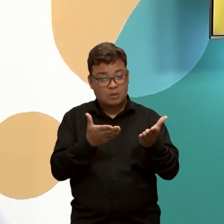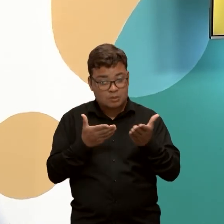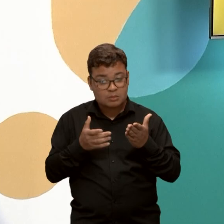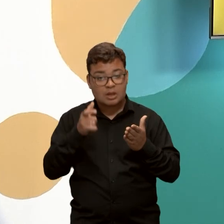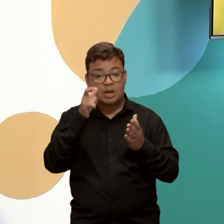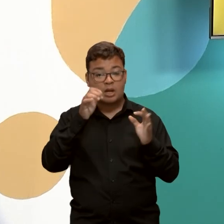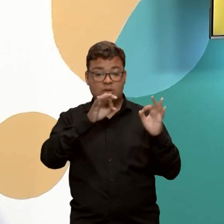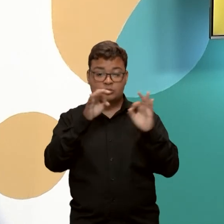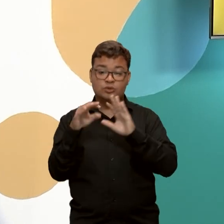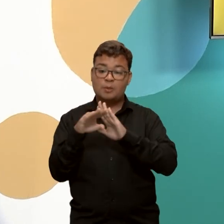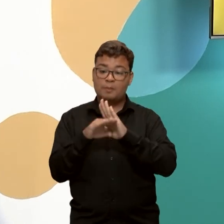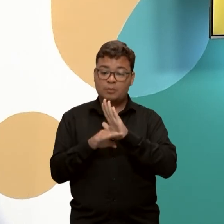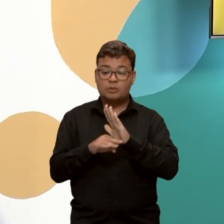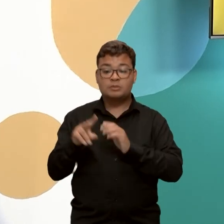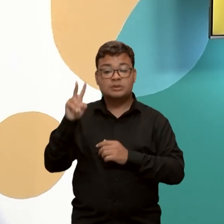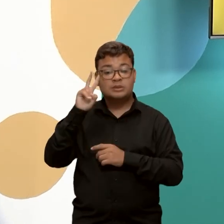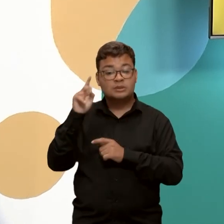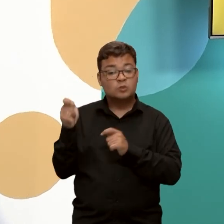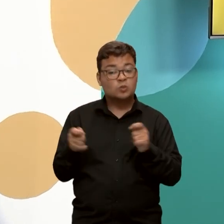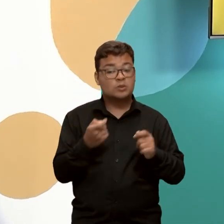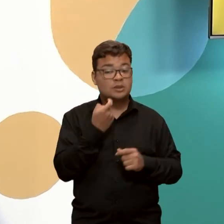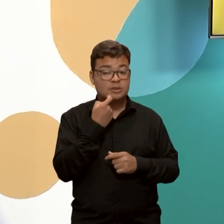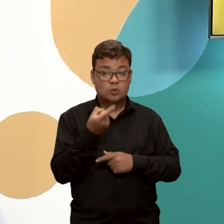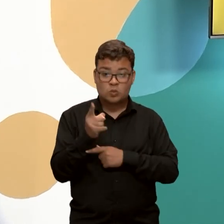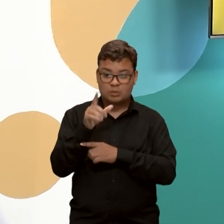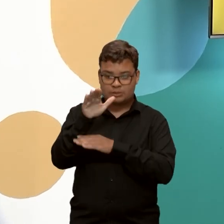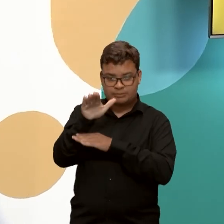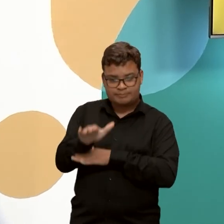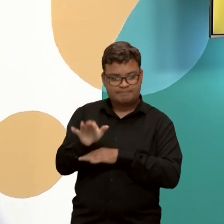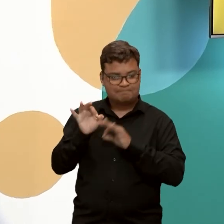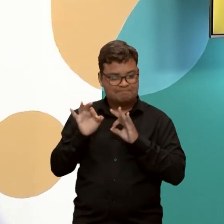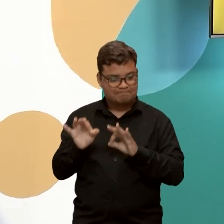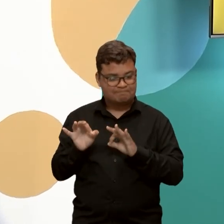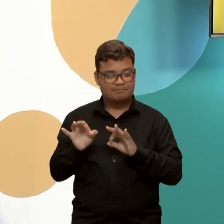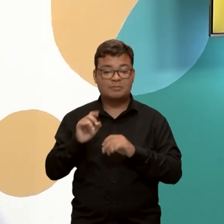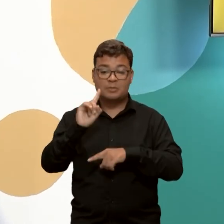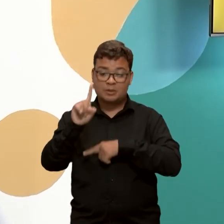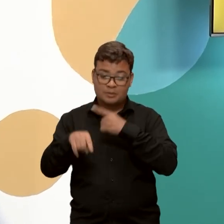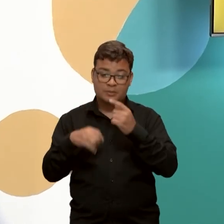nosso programa de segunda a sexta, a 13h em ponto. A